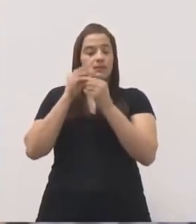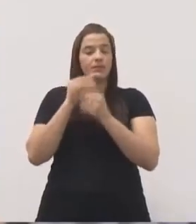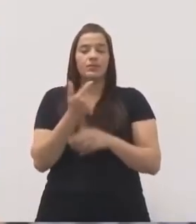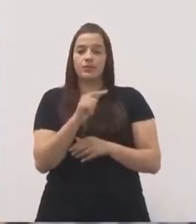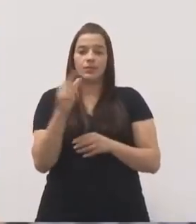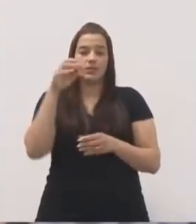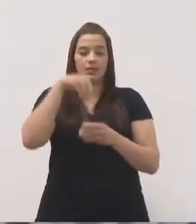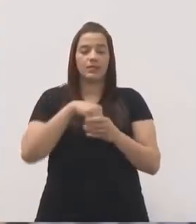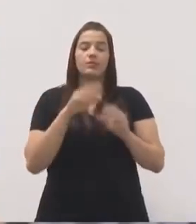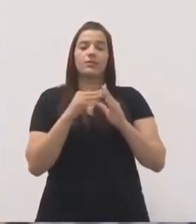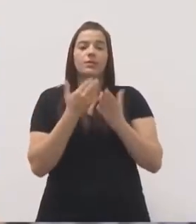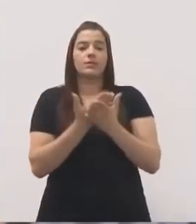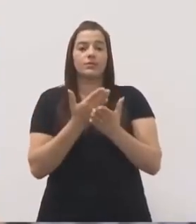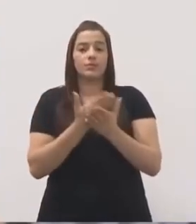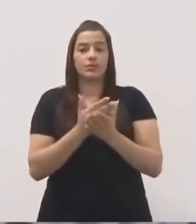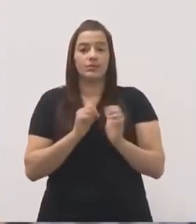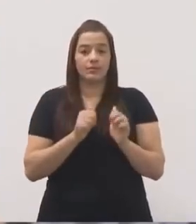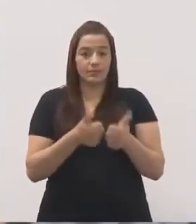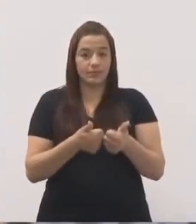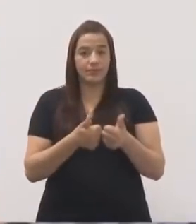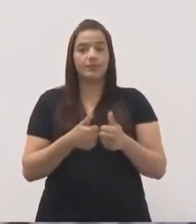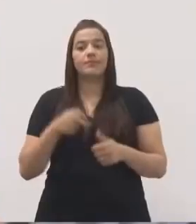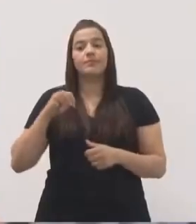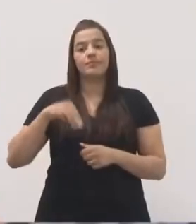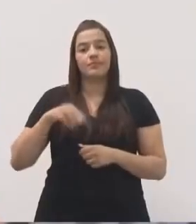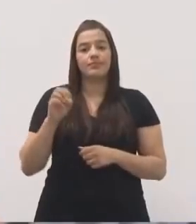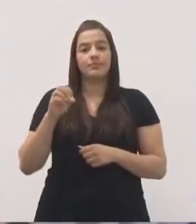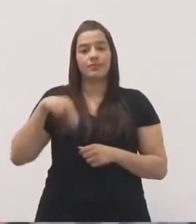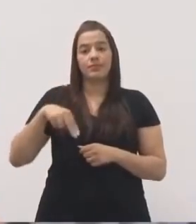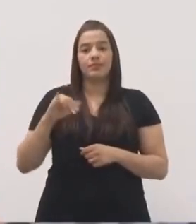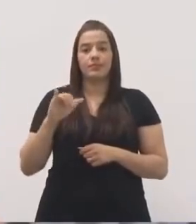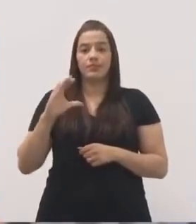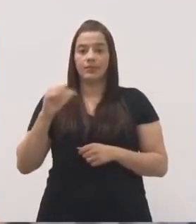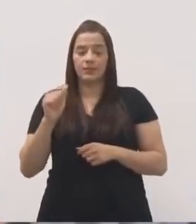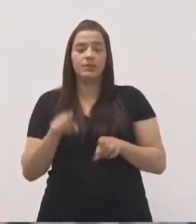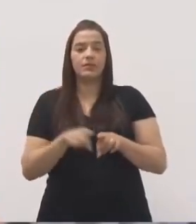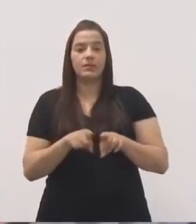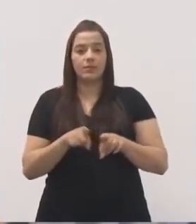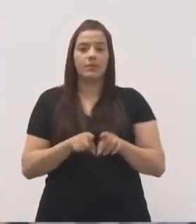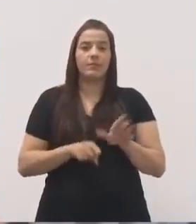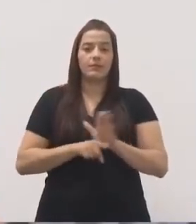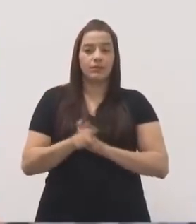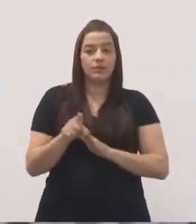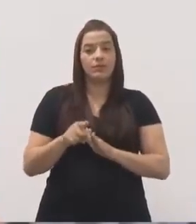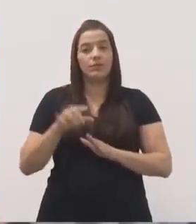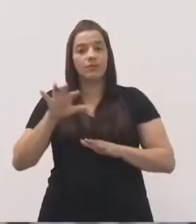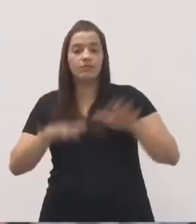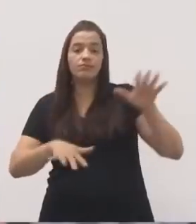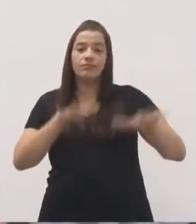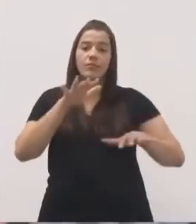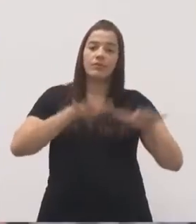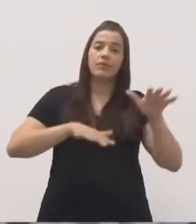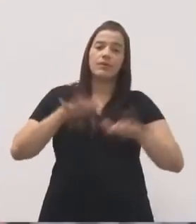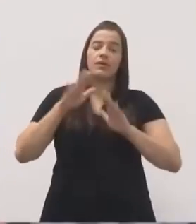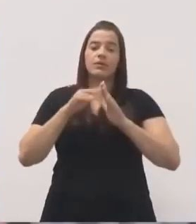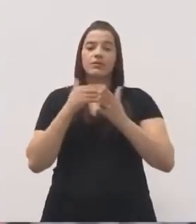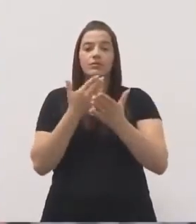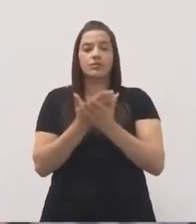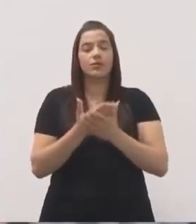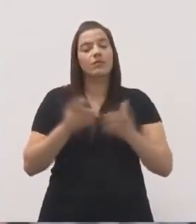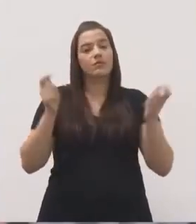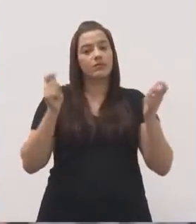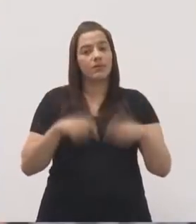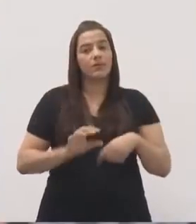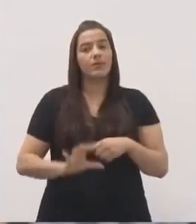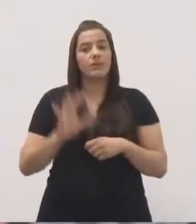escola, tá bom? Então, professora Mônica também perguntou, então vai variar de escola para escola, mas podendo